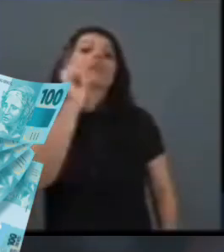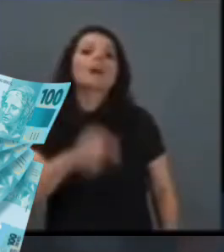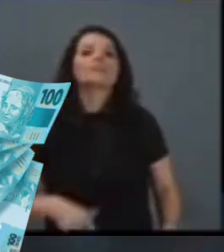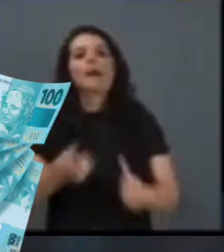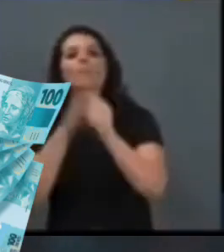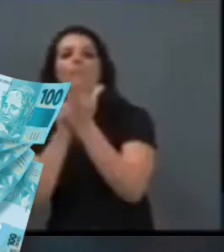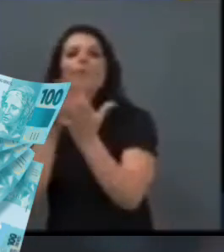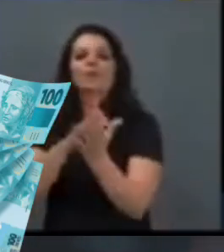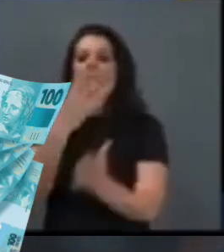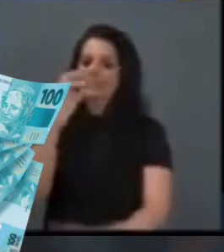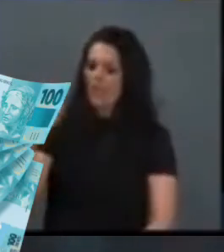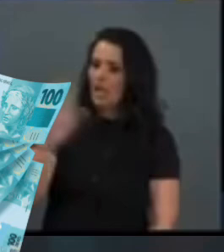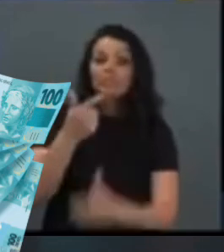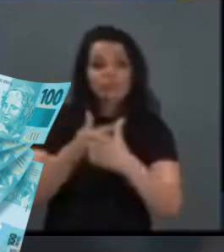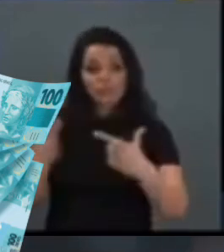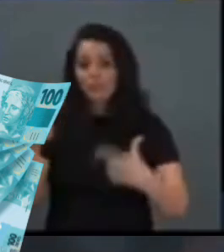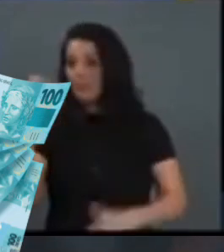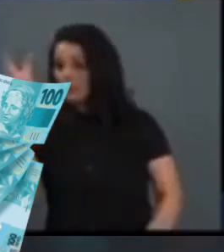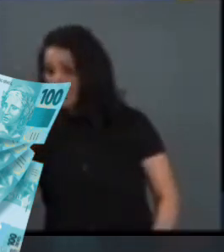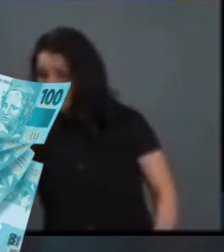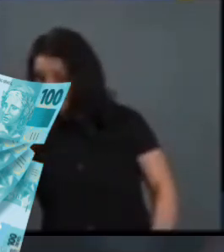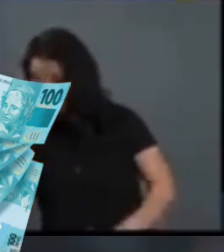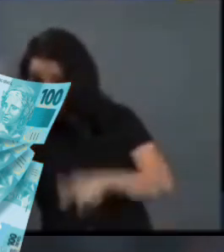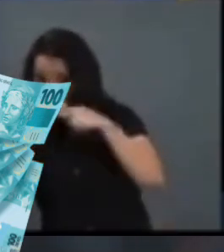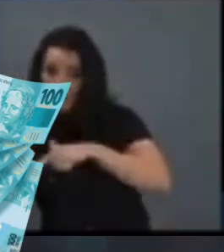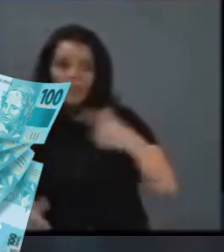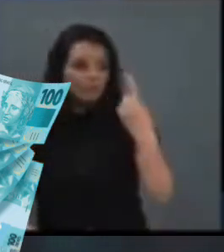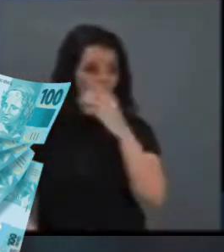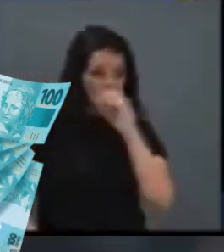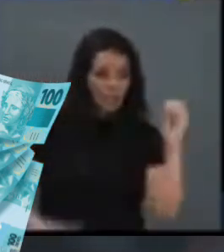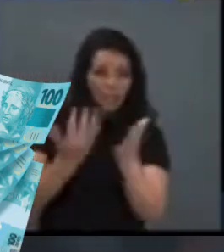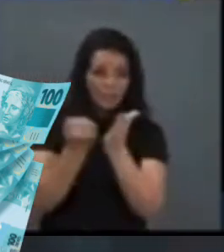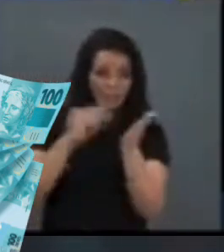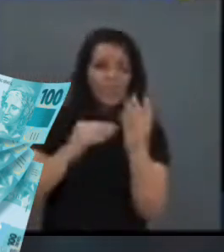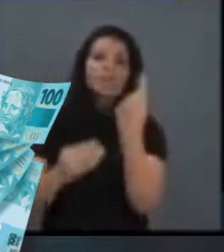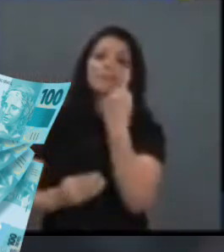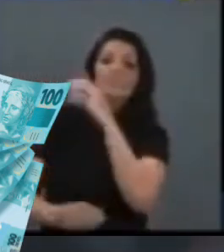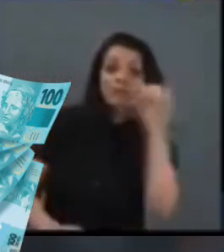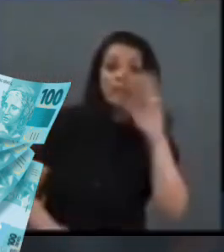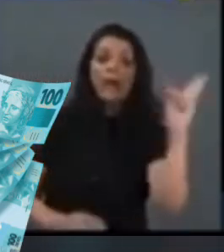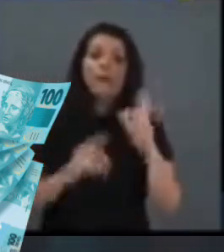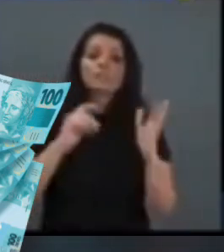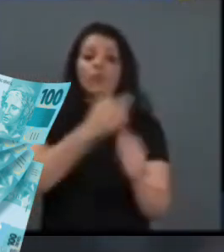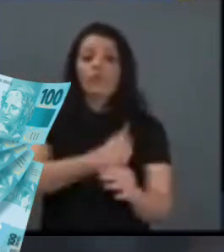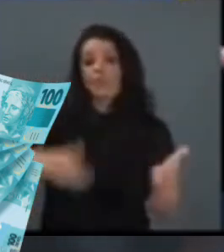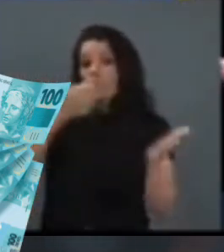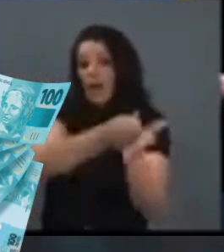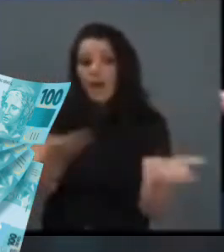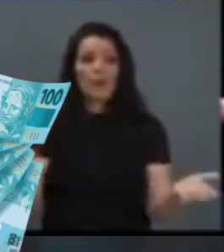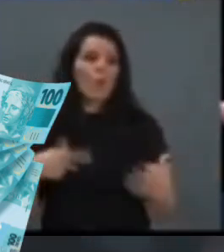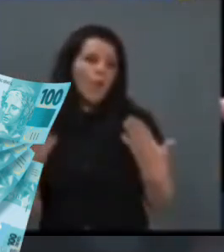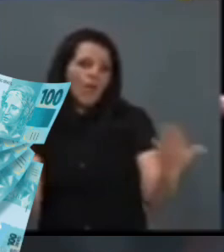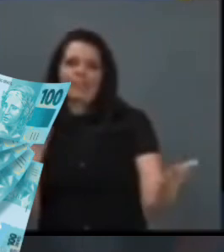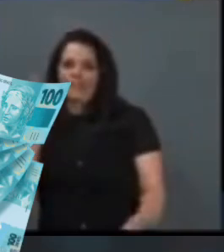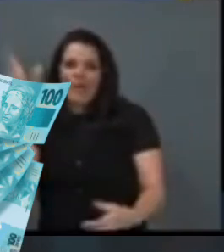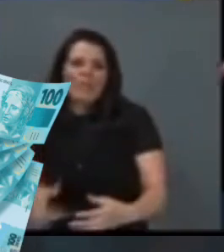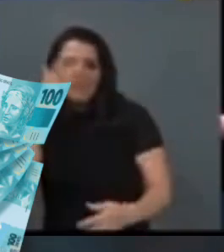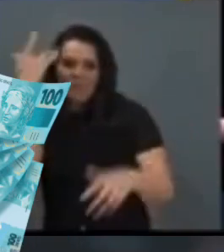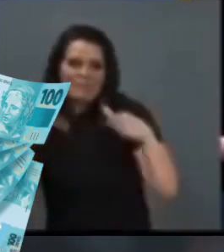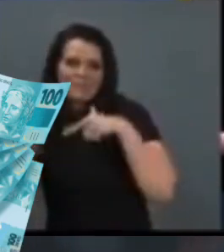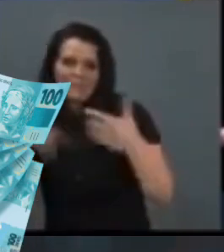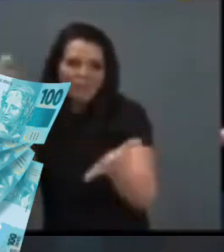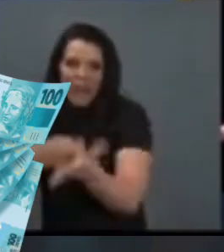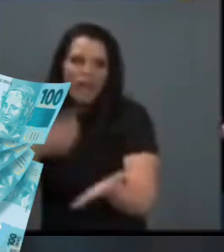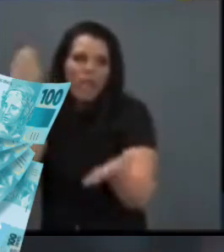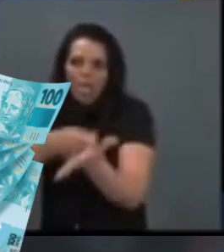pegou uma multa lá, a multa deu R$300, vamos dividir, 100 para o trabalhador, 100 para o aplicativo e 100 para o governo, porque desse jeito tá bom demais, tá